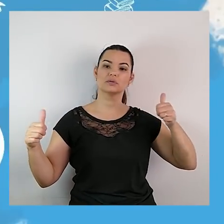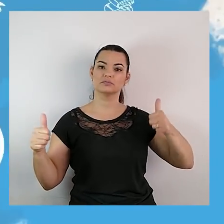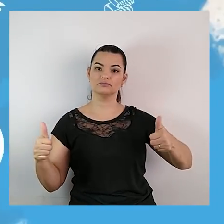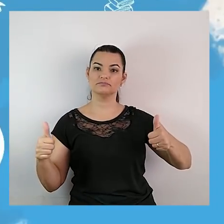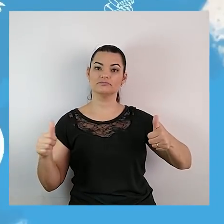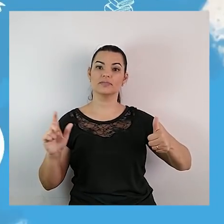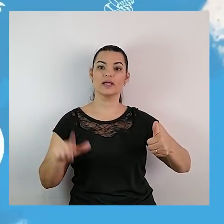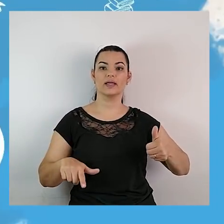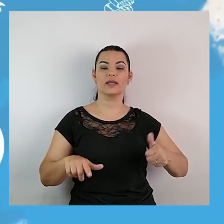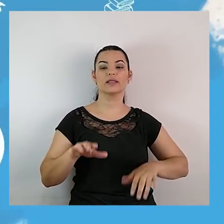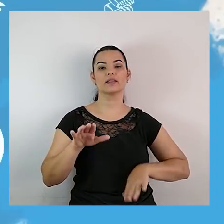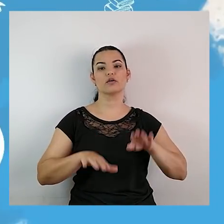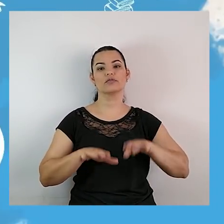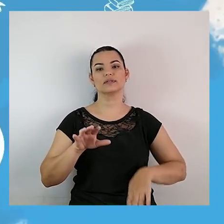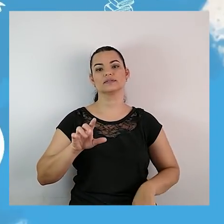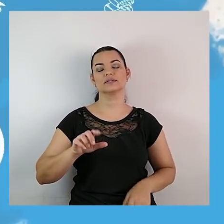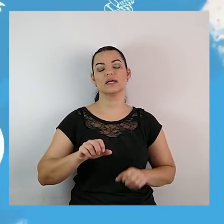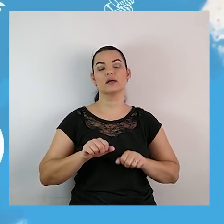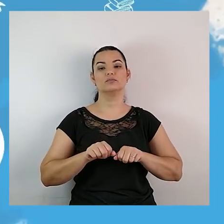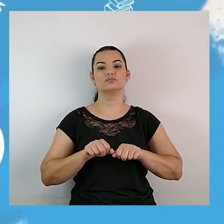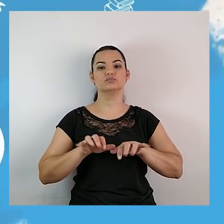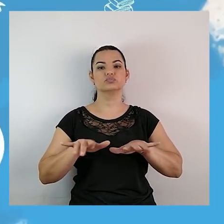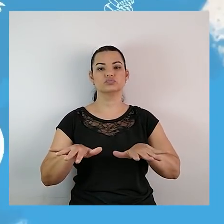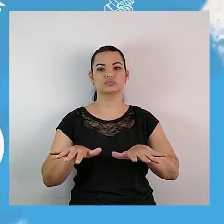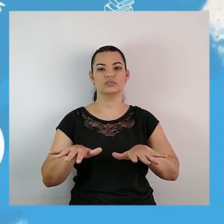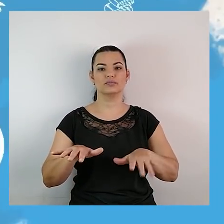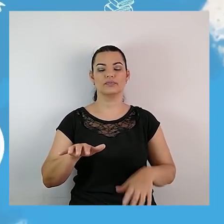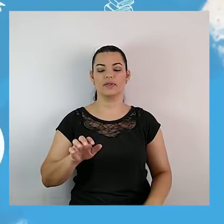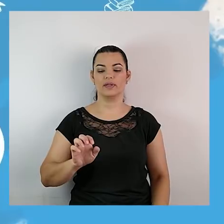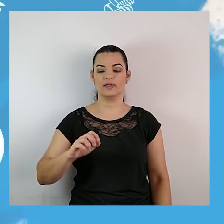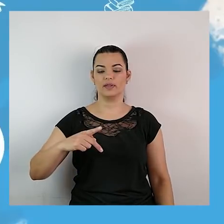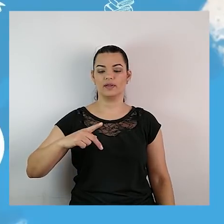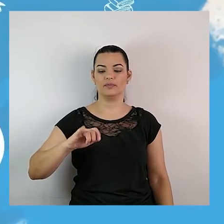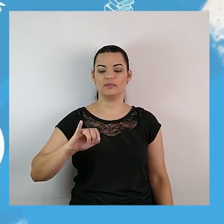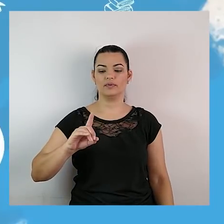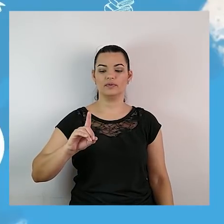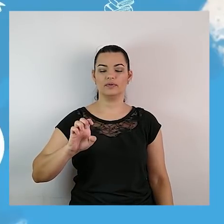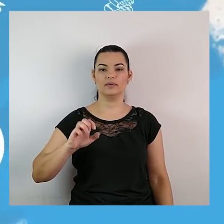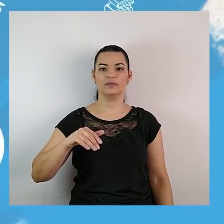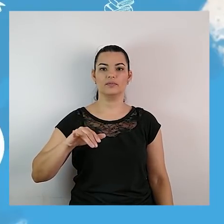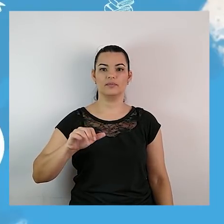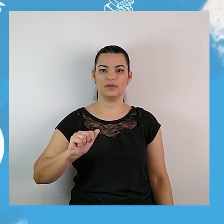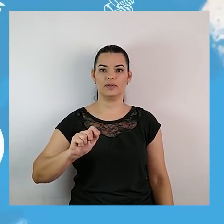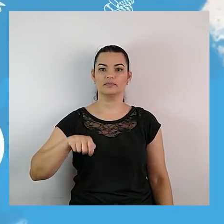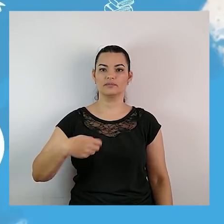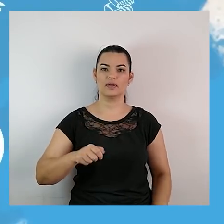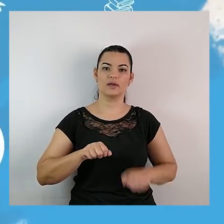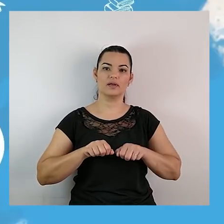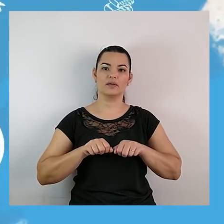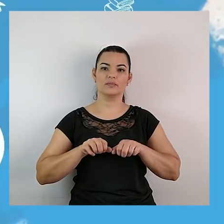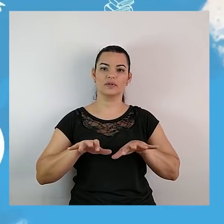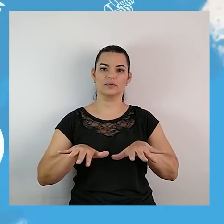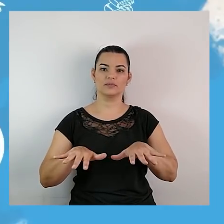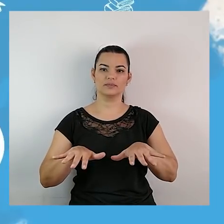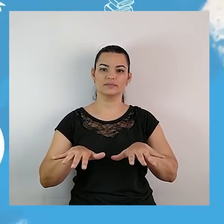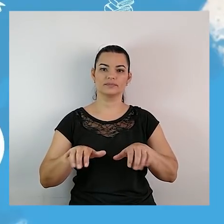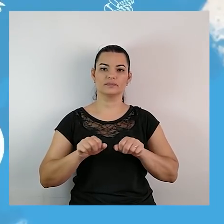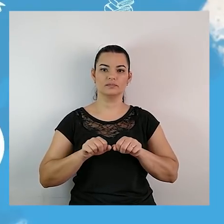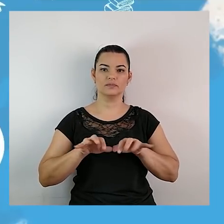ela pode ser uma epidemia. Agora, o outro mapa que a Pro